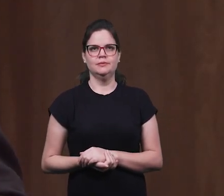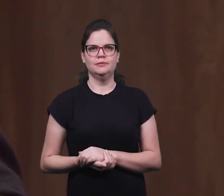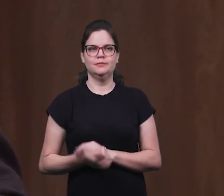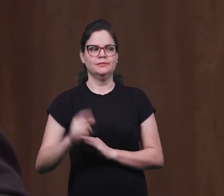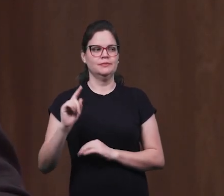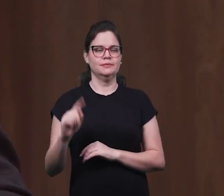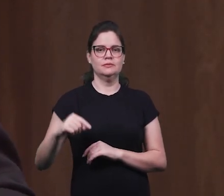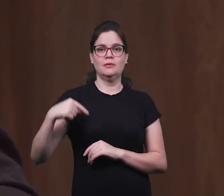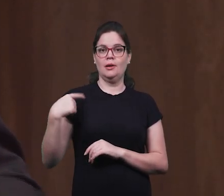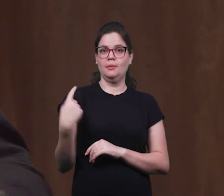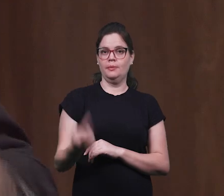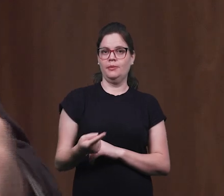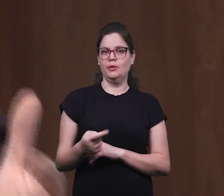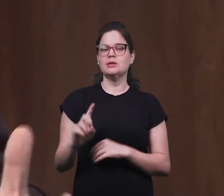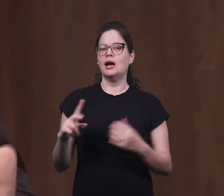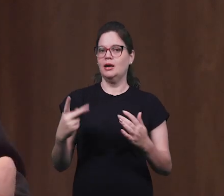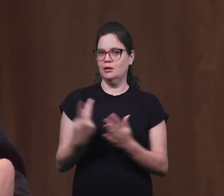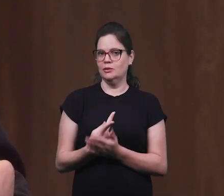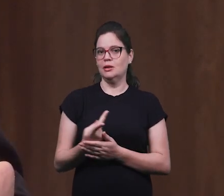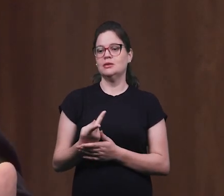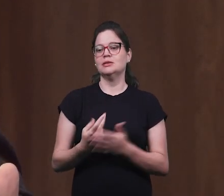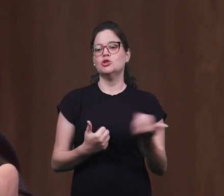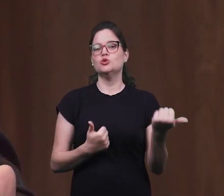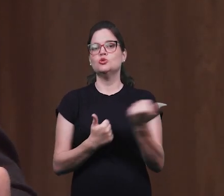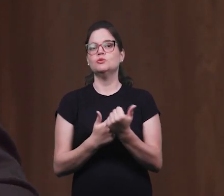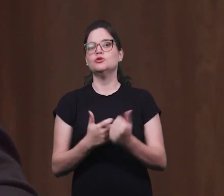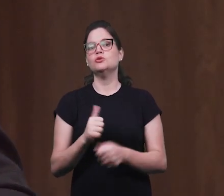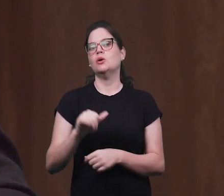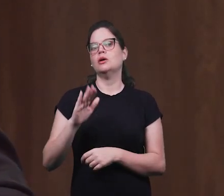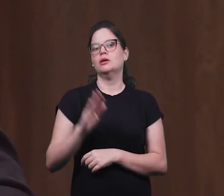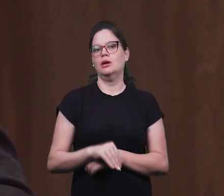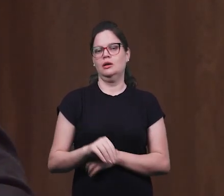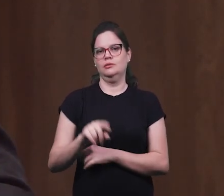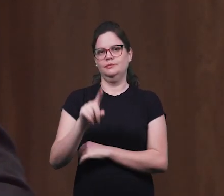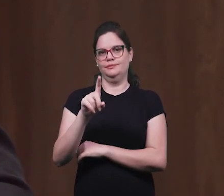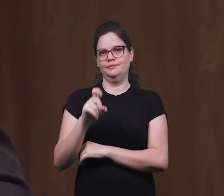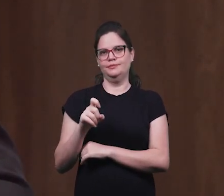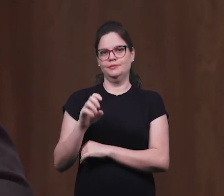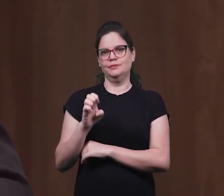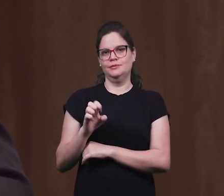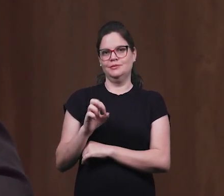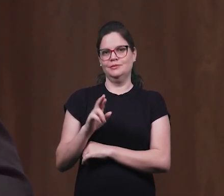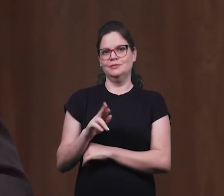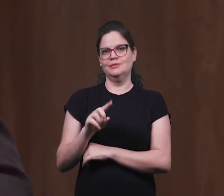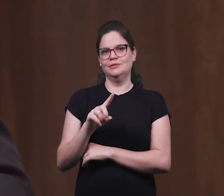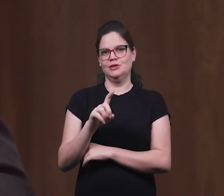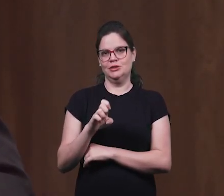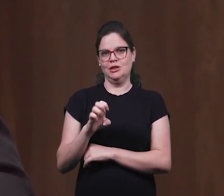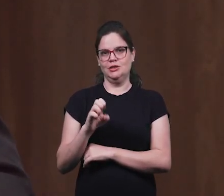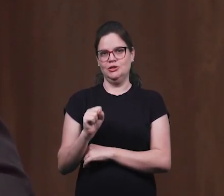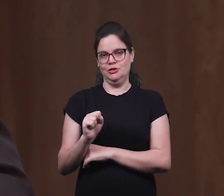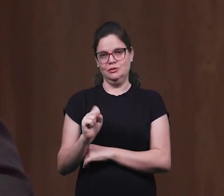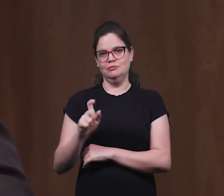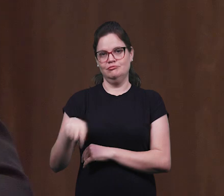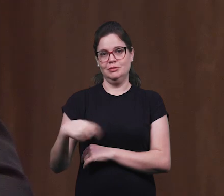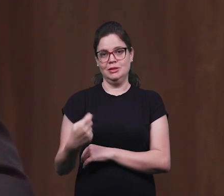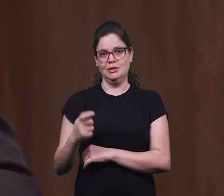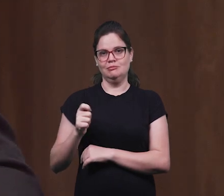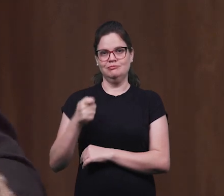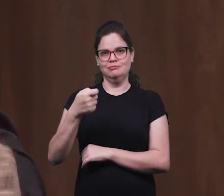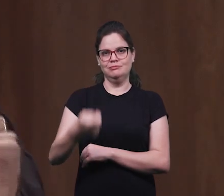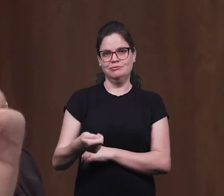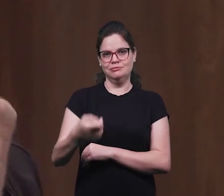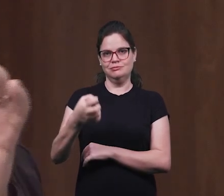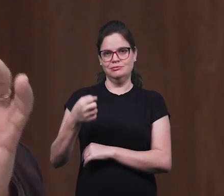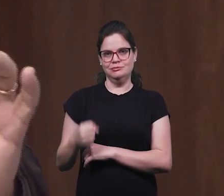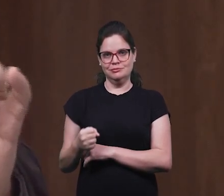Depois de Dario vem Xerxes. O Xerxes era o nome persa dele, tem